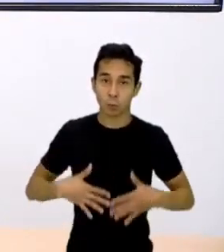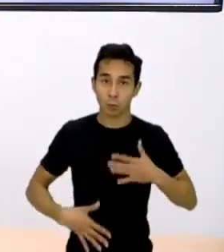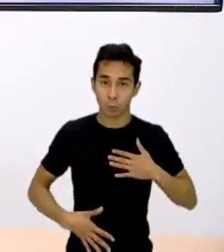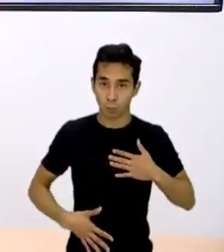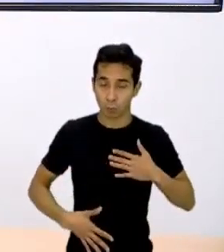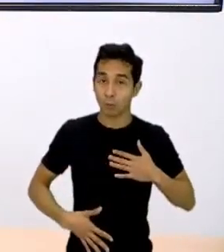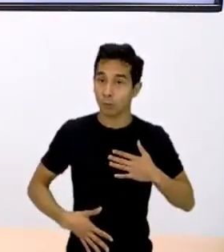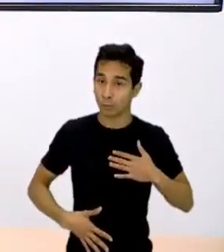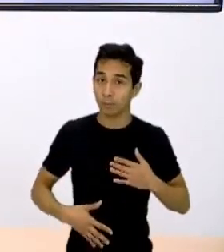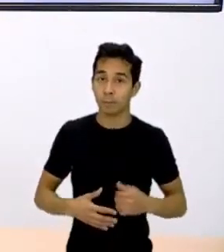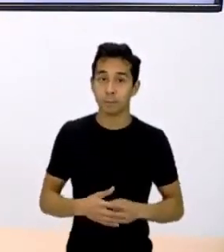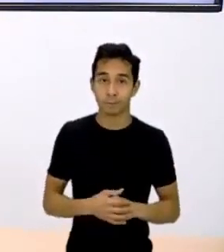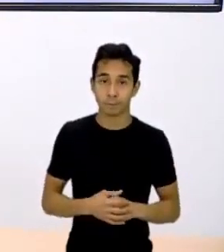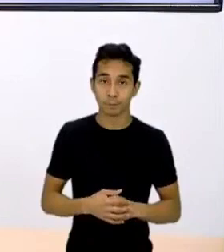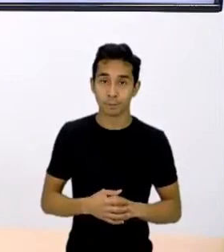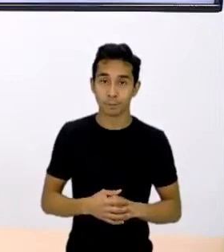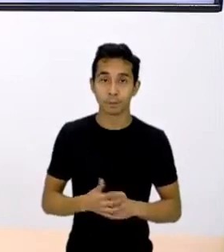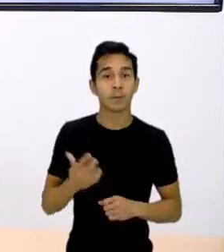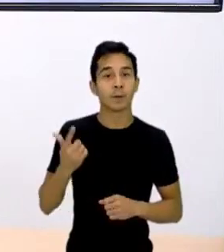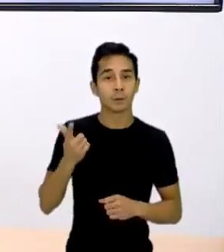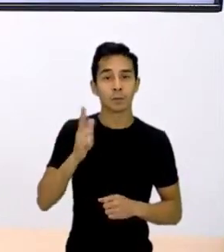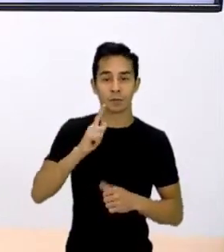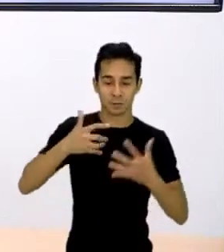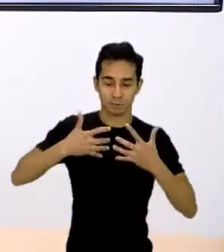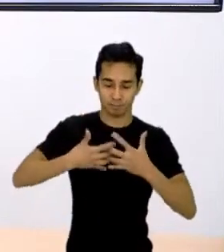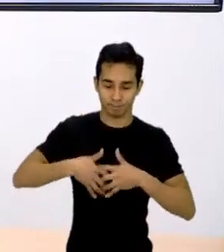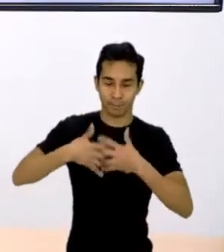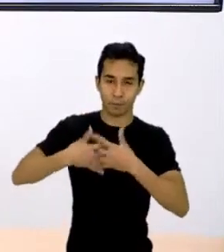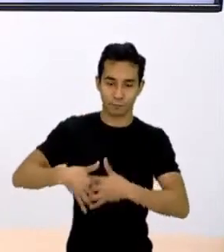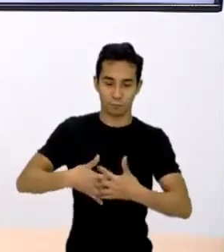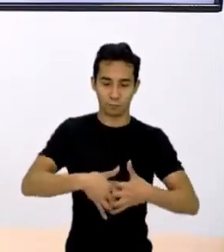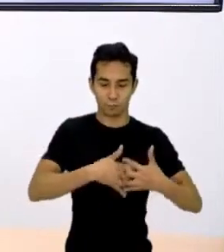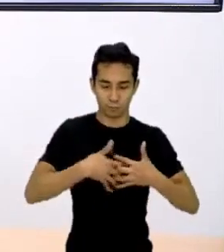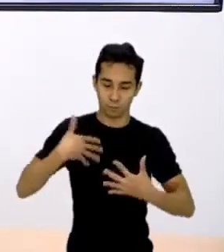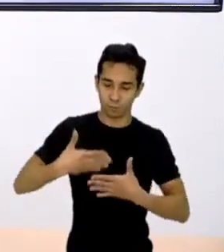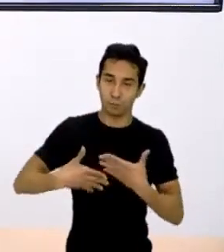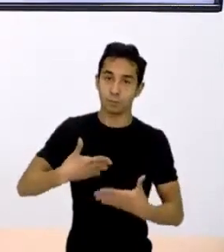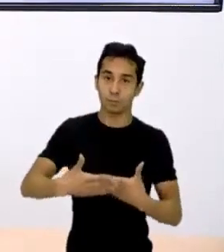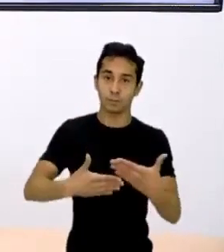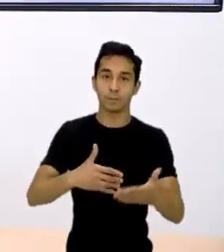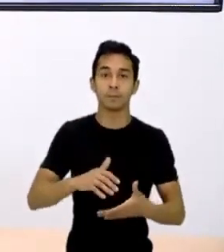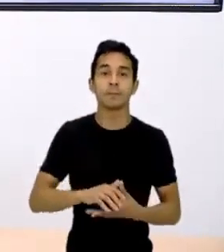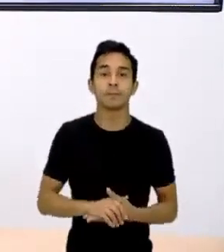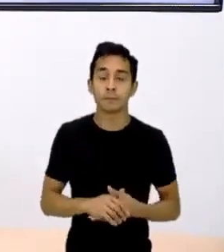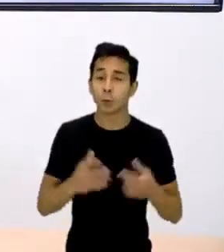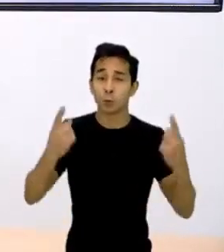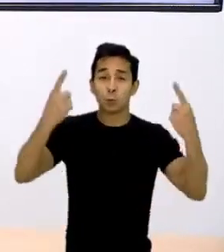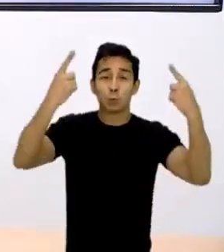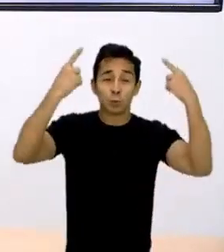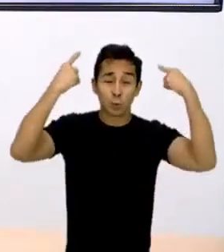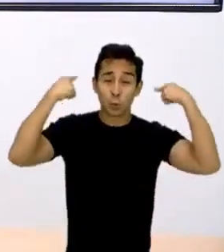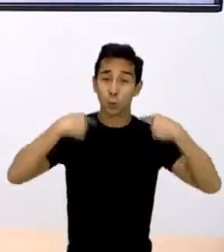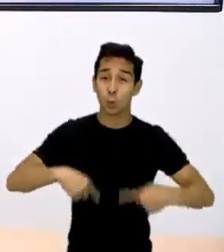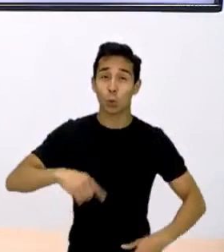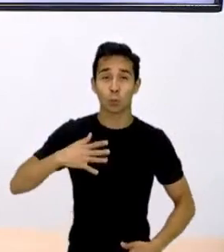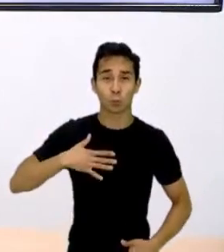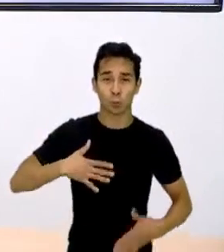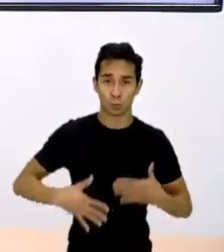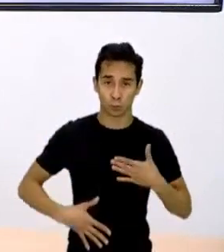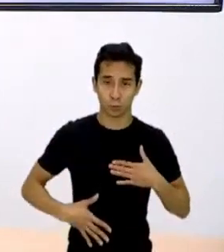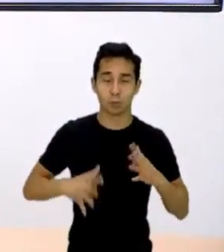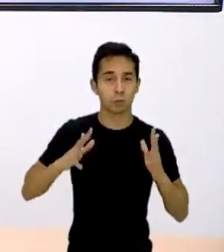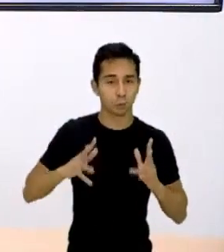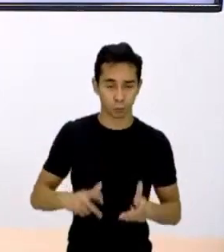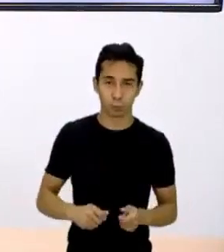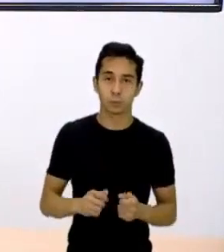vão fazer lá a atividade e desempenhar as suas funções. E isso para todo o nosso corpo, tá? Só que para